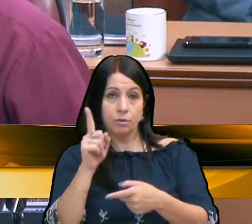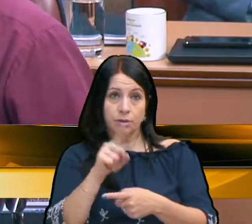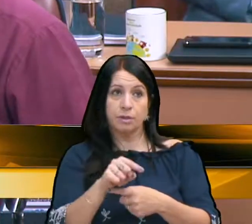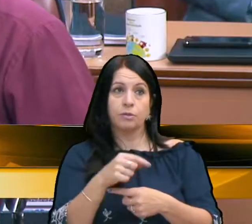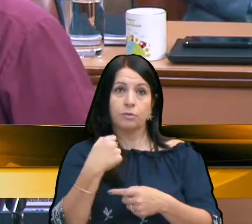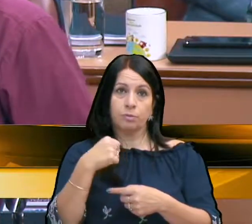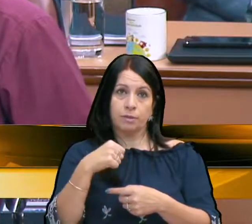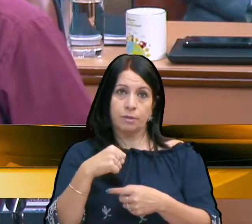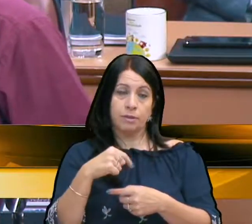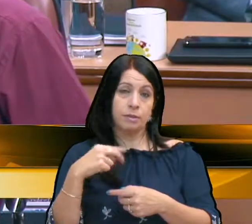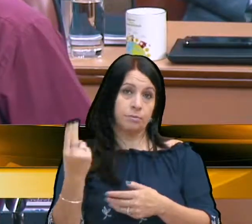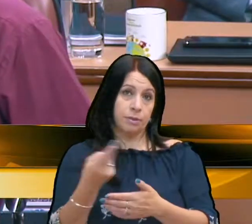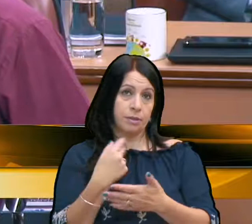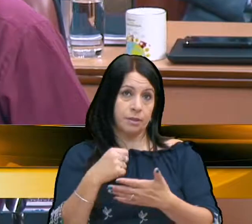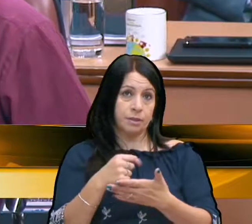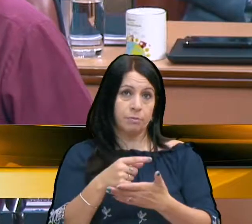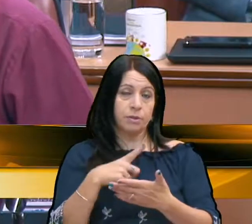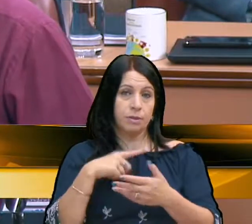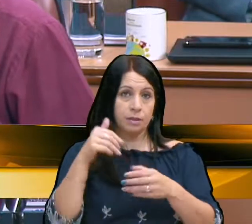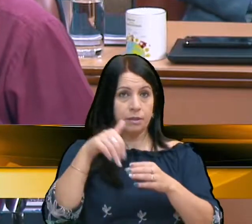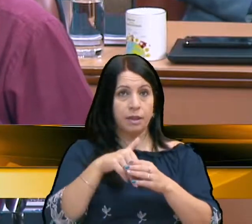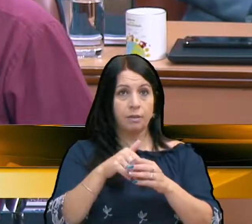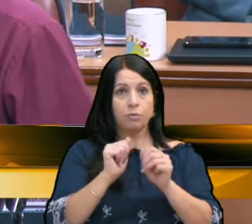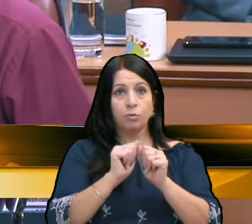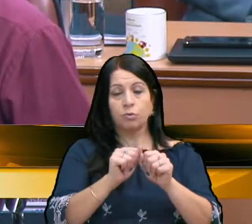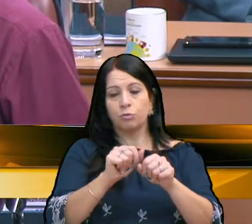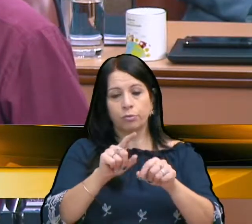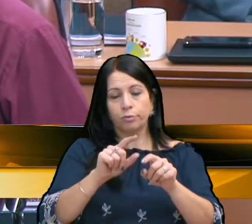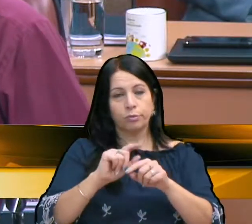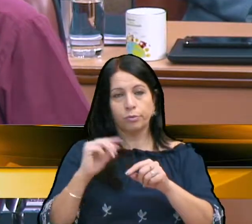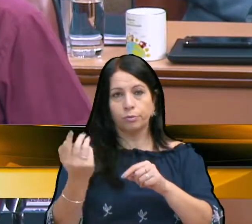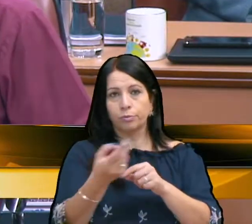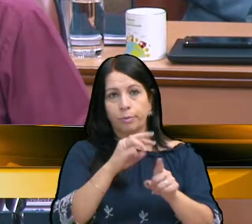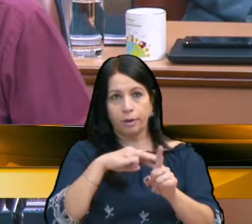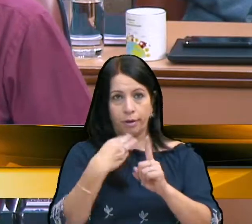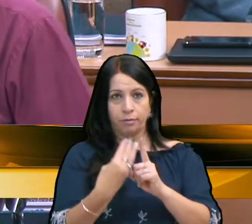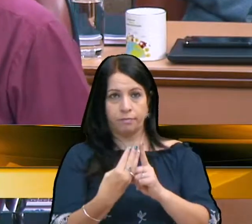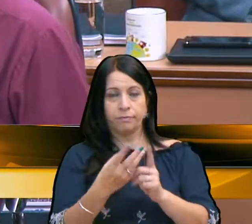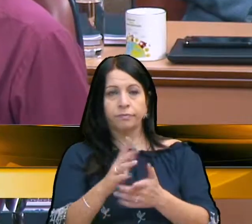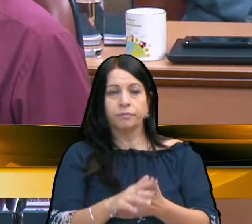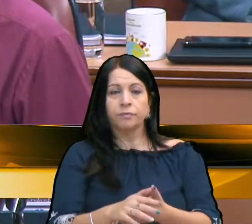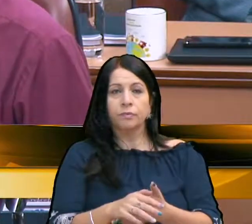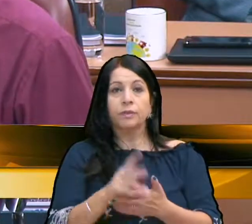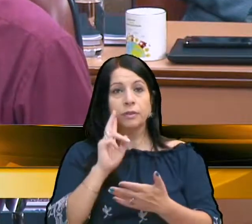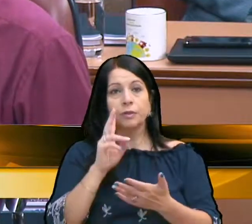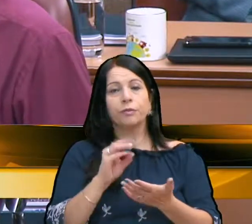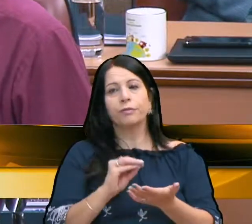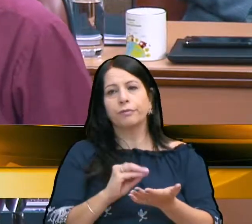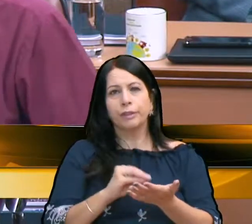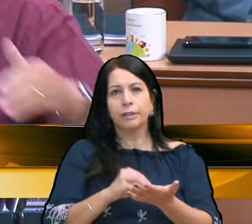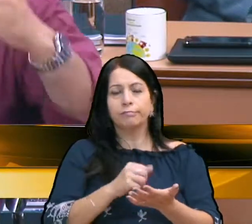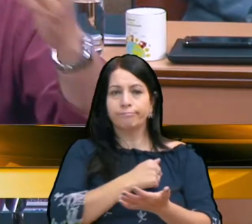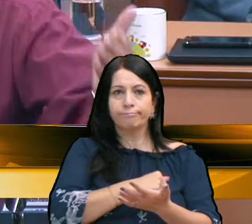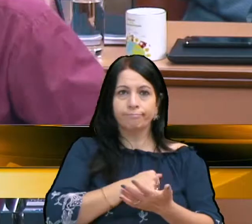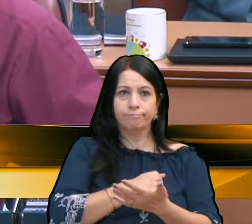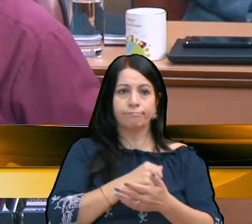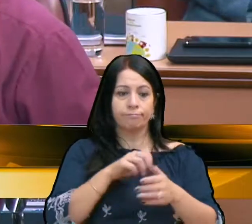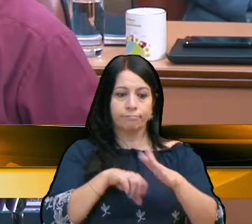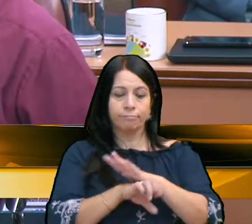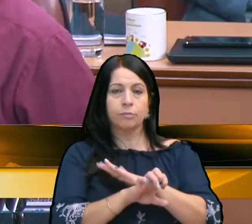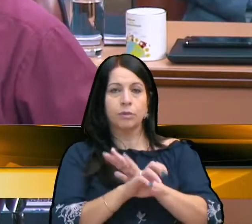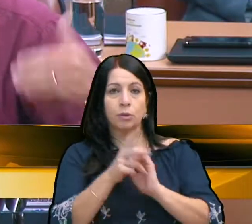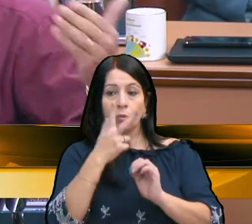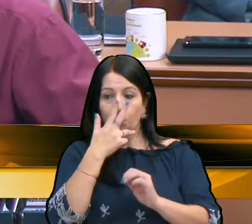nós precisamos dentro da cadeia alimentar. Então, com certeza, fica um vácuo em nossa cidade, no mundo empreendedor, porque homens